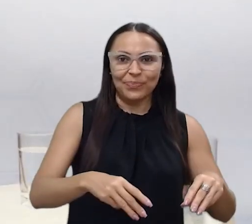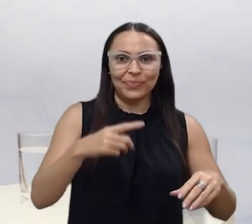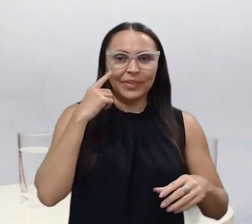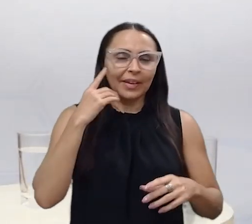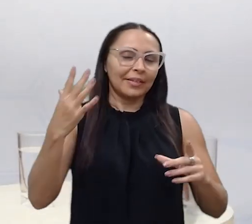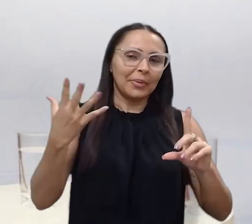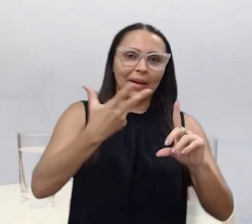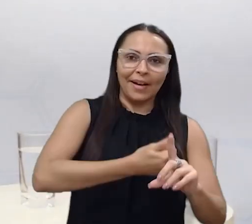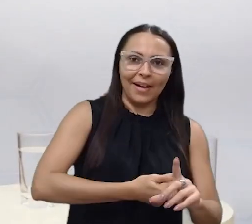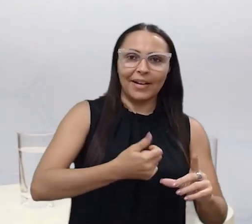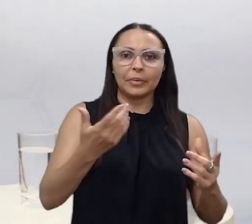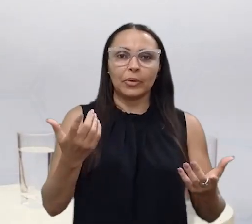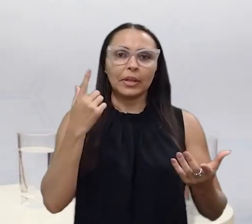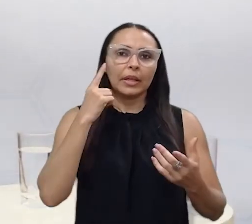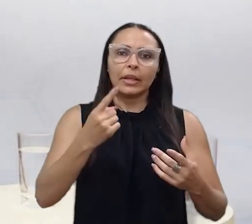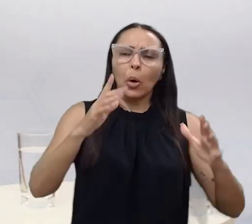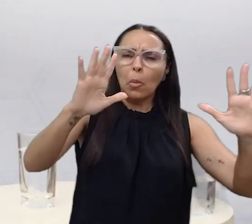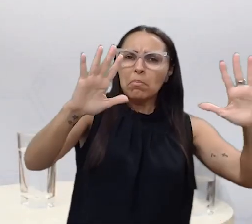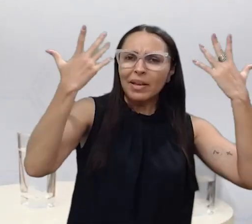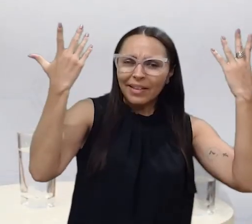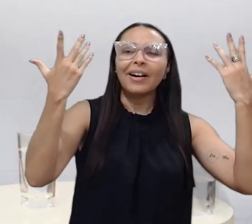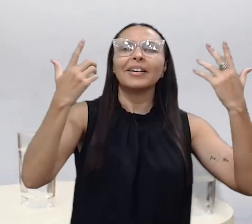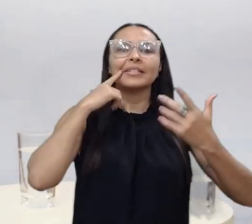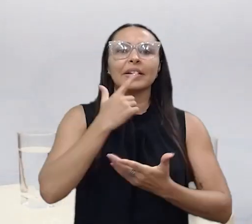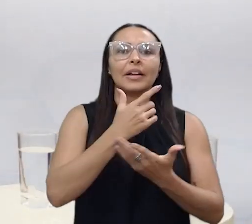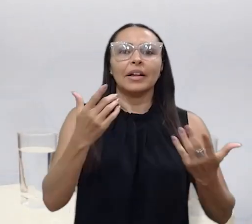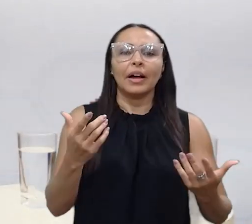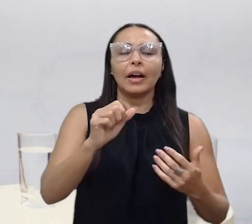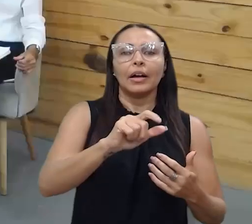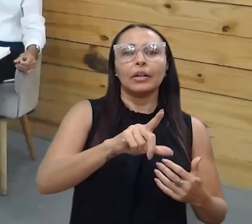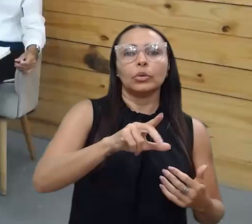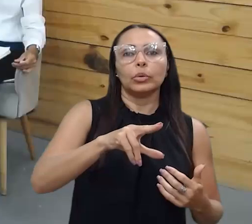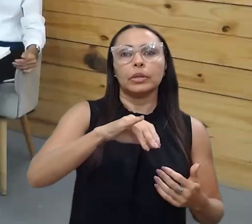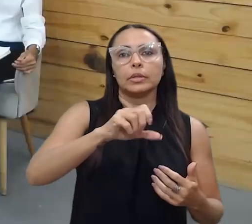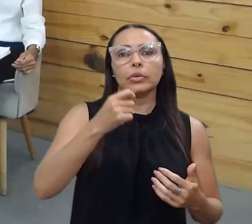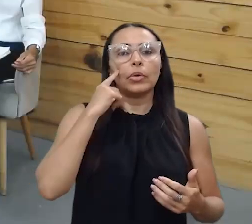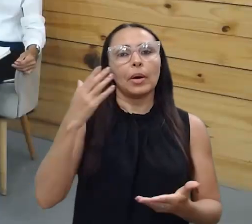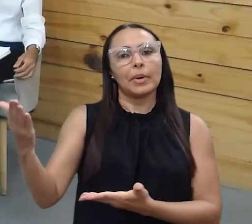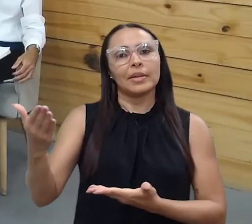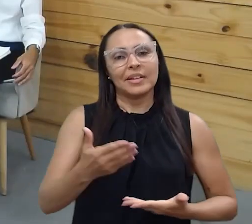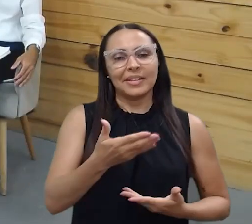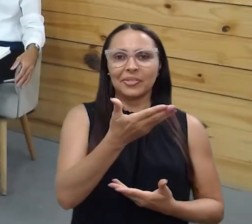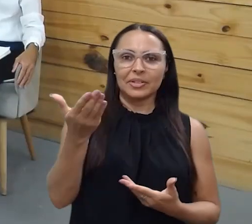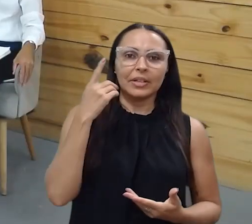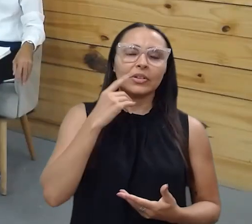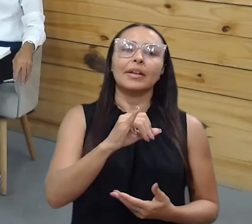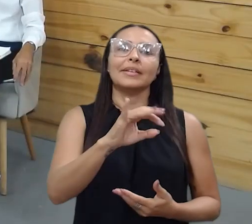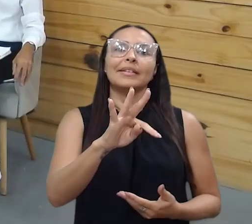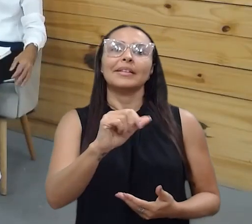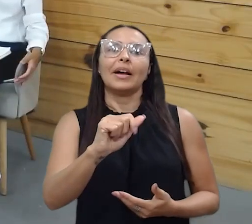Arte Moderna Aloysio Magalhães, que é em homenagem a Aloysio Magalhães. Eu apresento a vocês